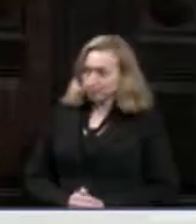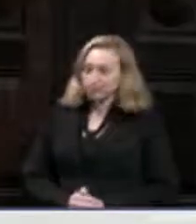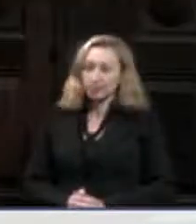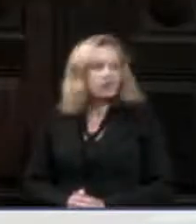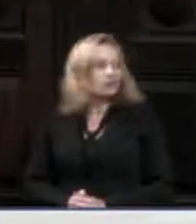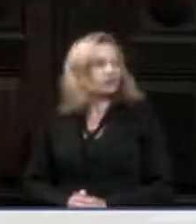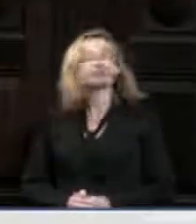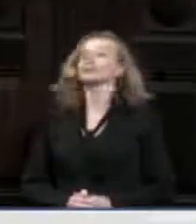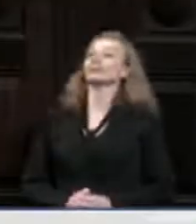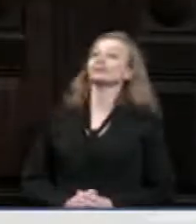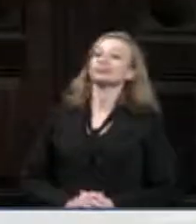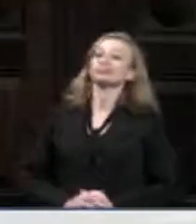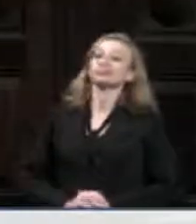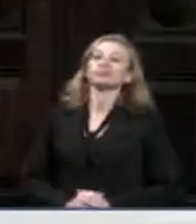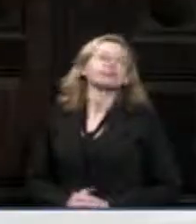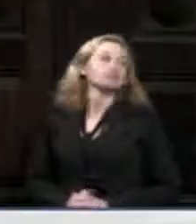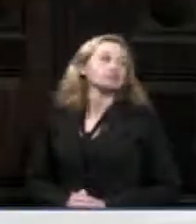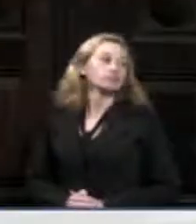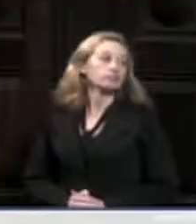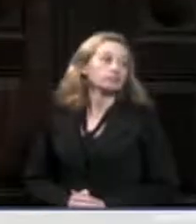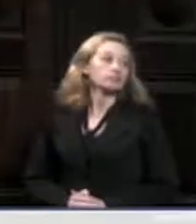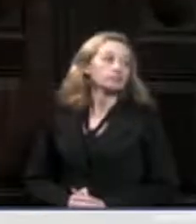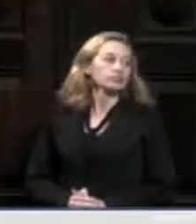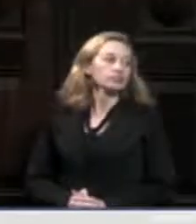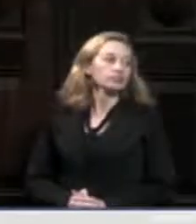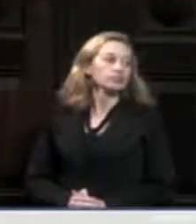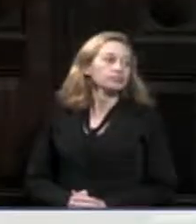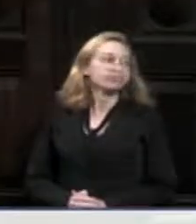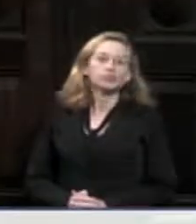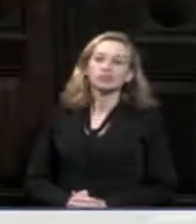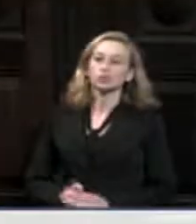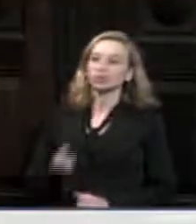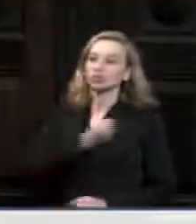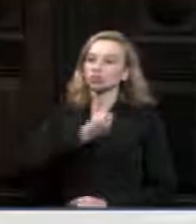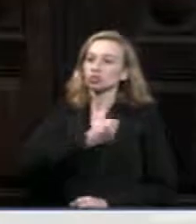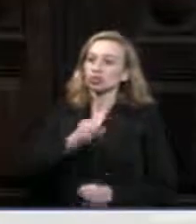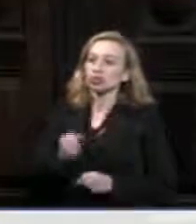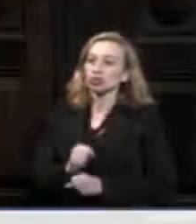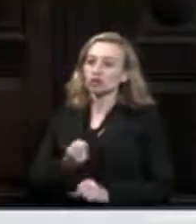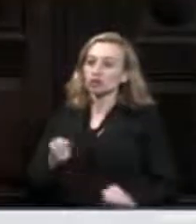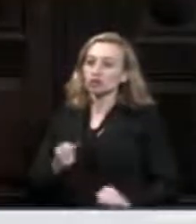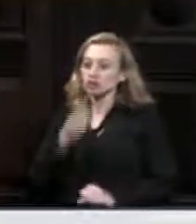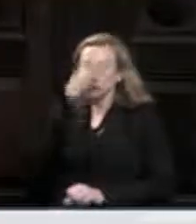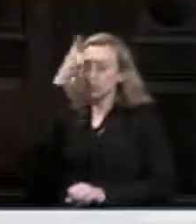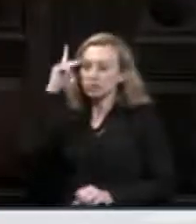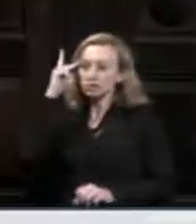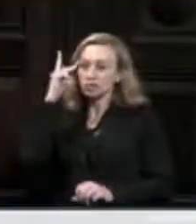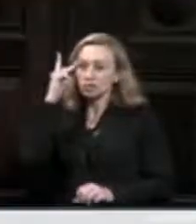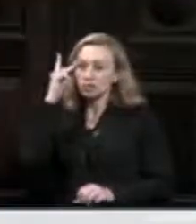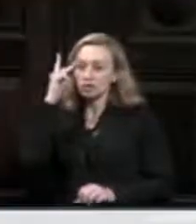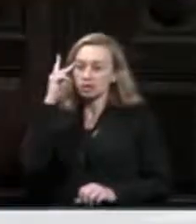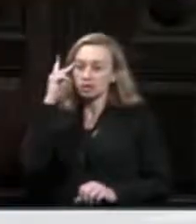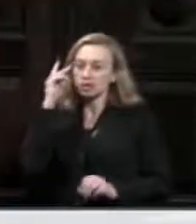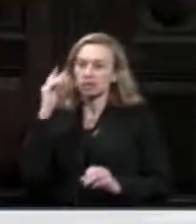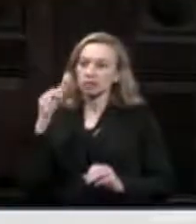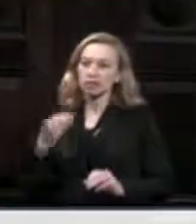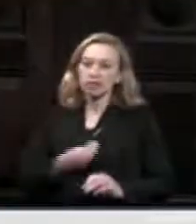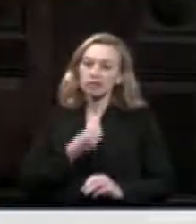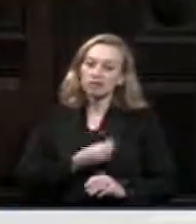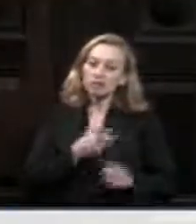população estimulada a ocupar, hoje chamados de